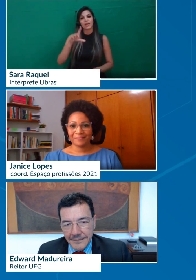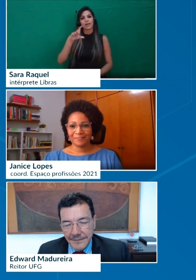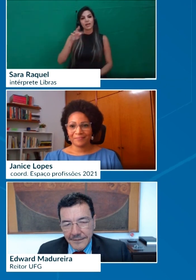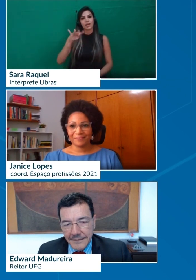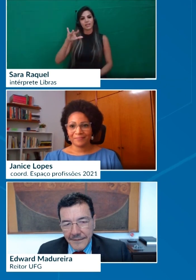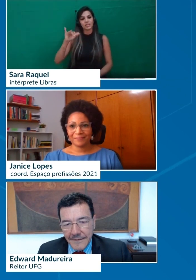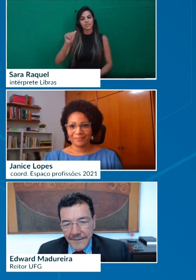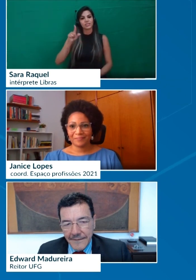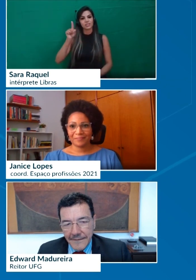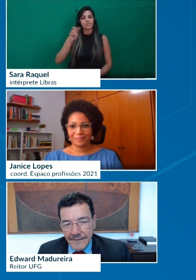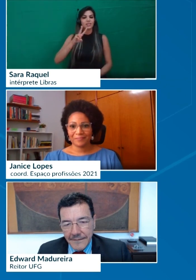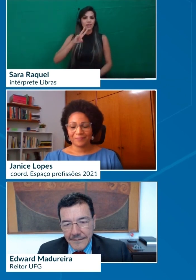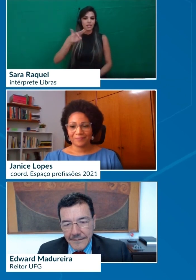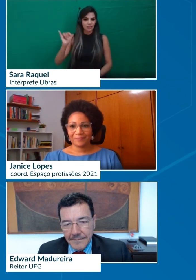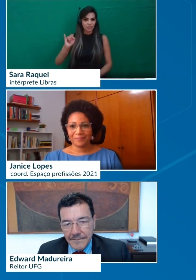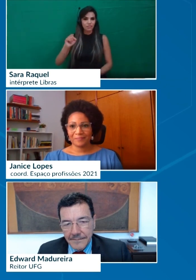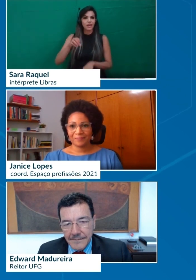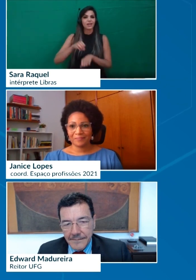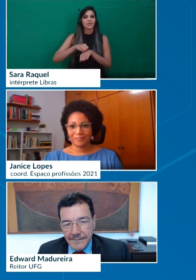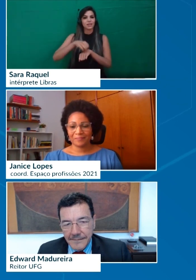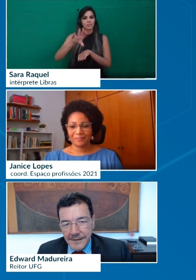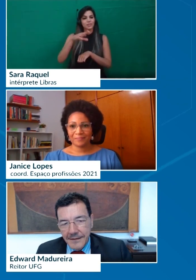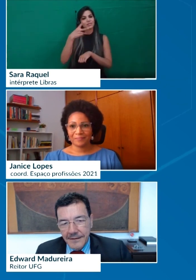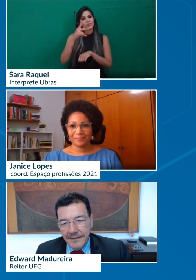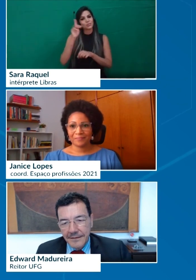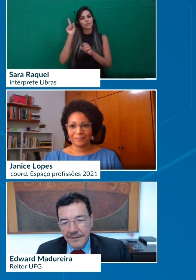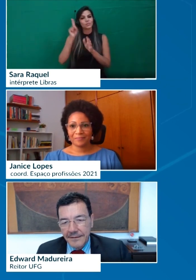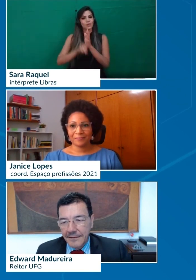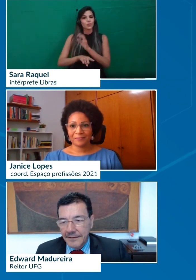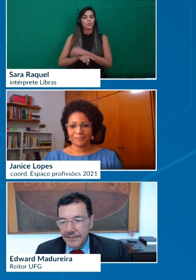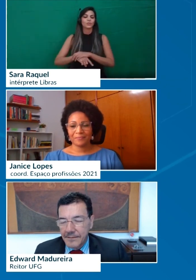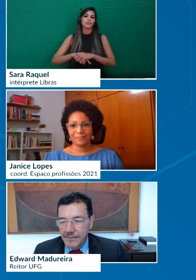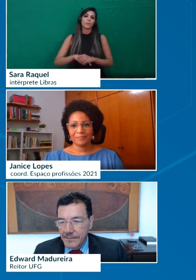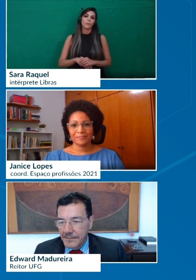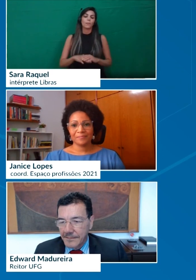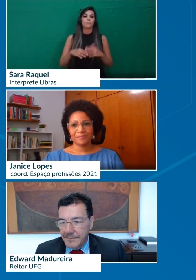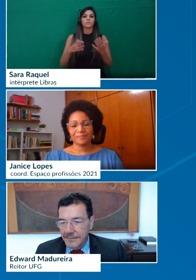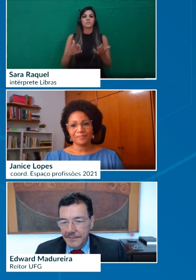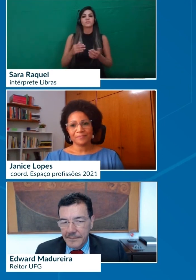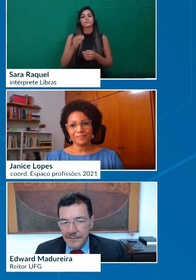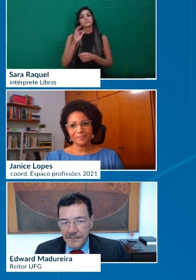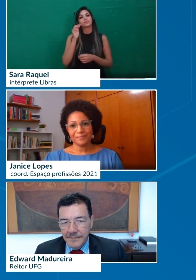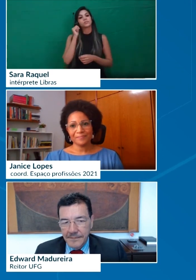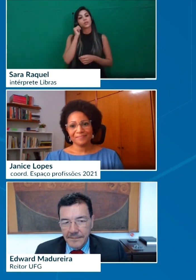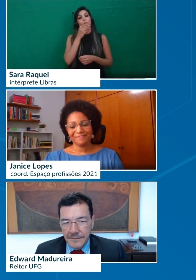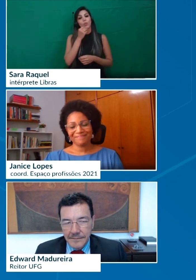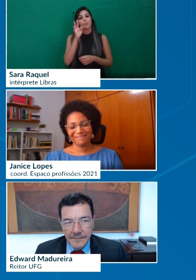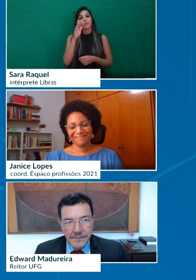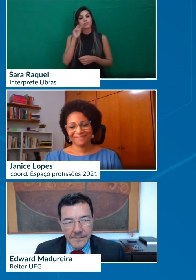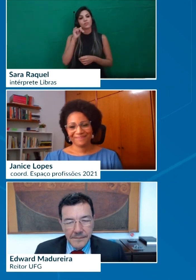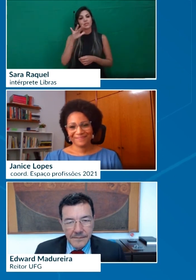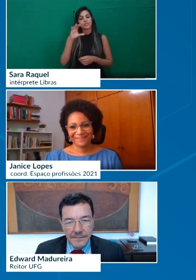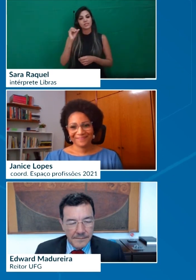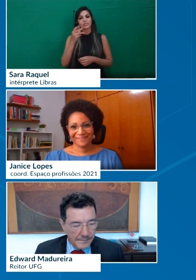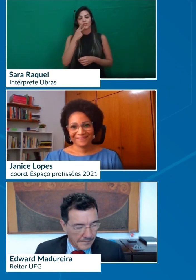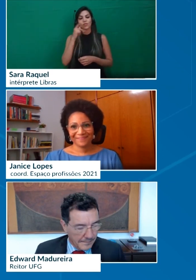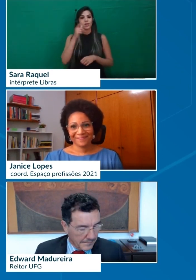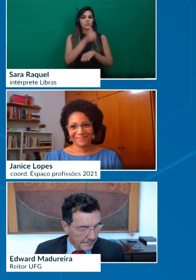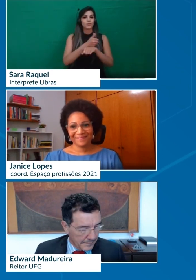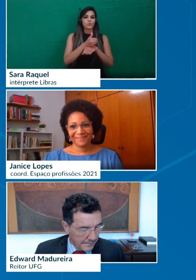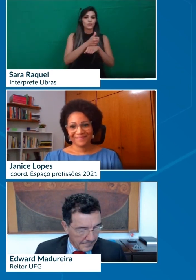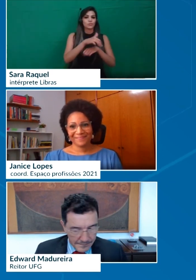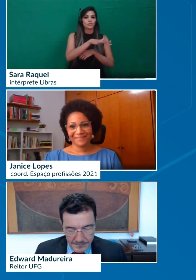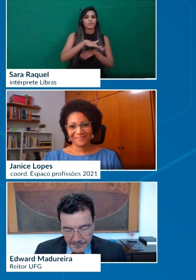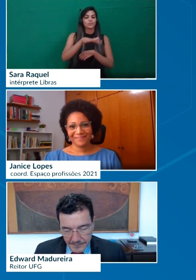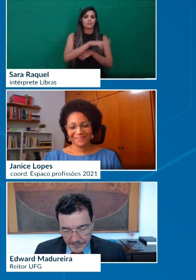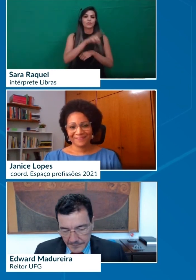vai repassar essa pergunta e será respondida. Francisco Soveral, o Espaço das Profissões é um evento fantástico, sorte dos